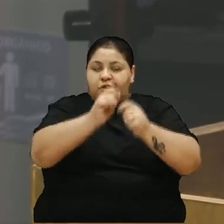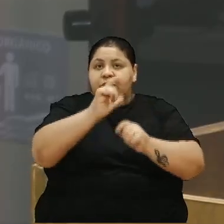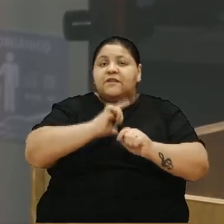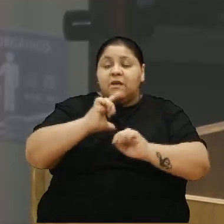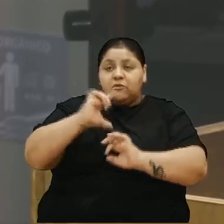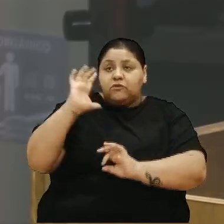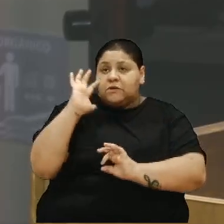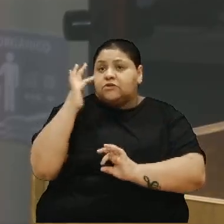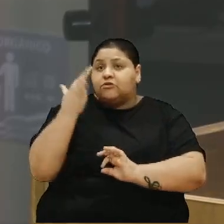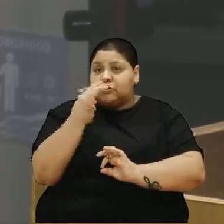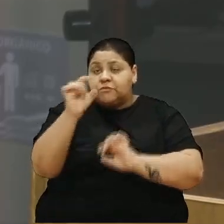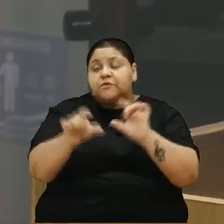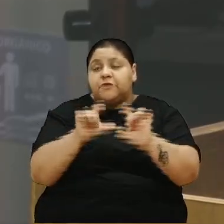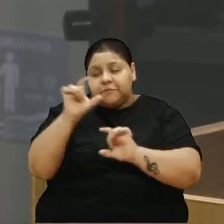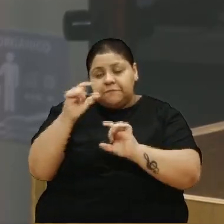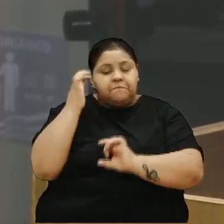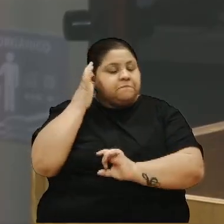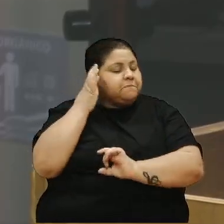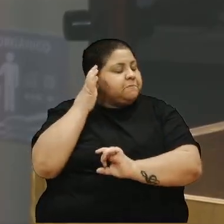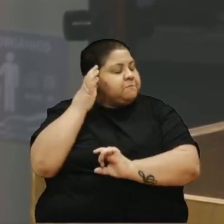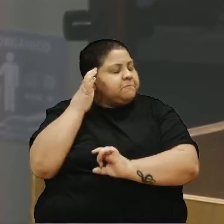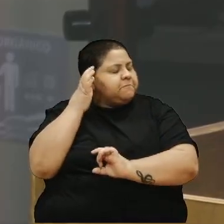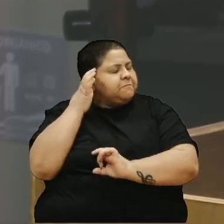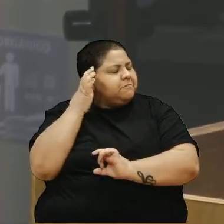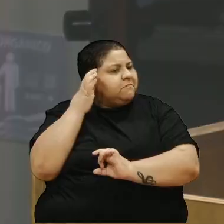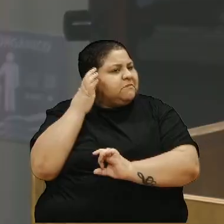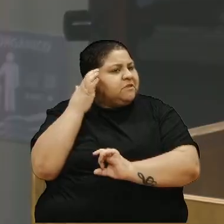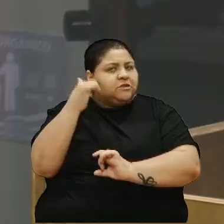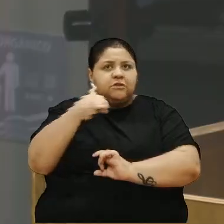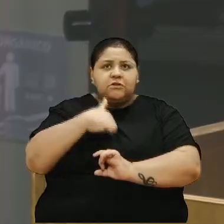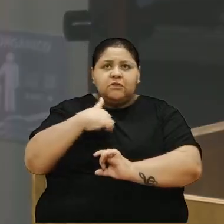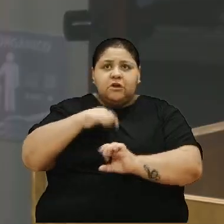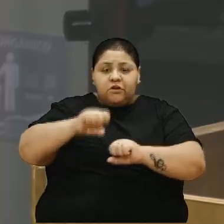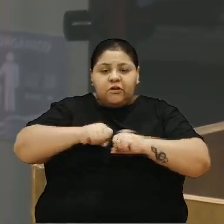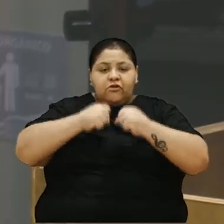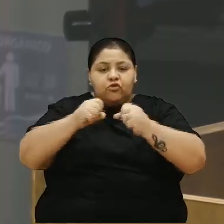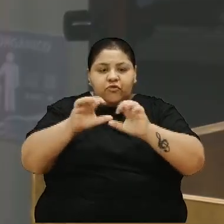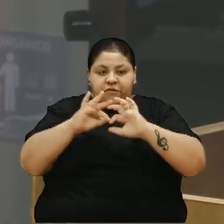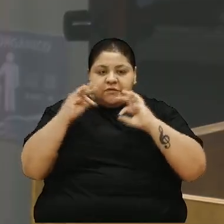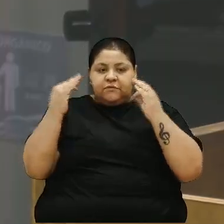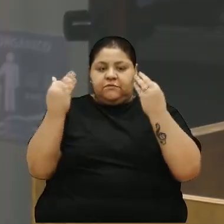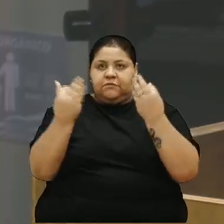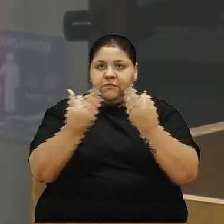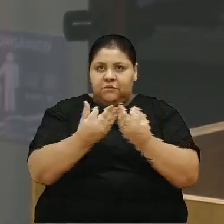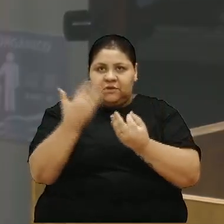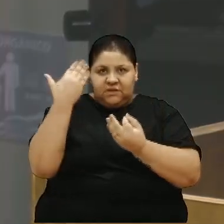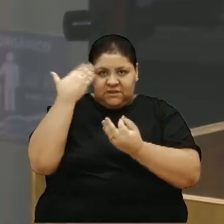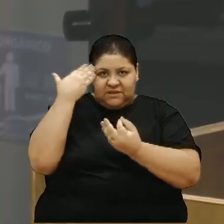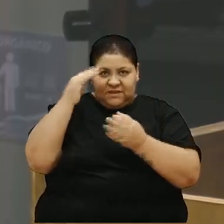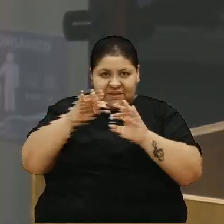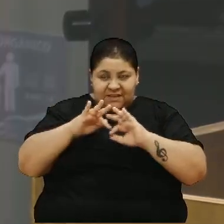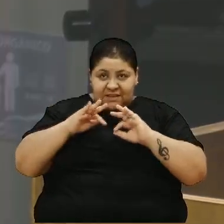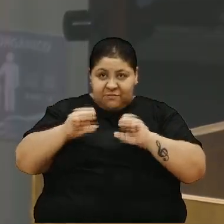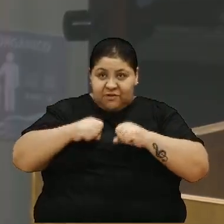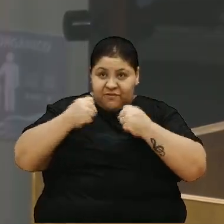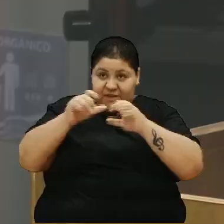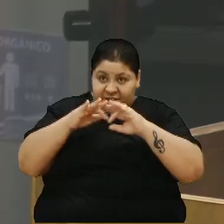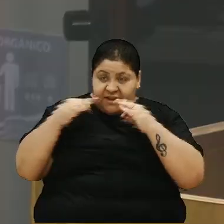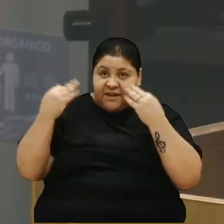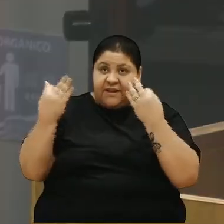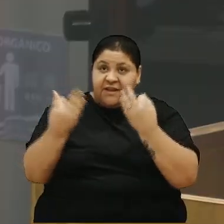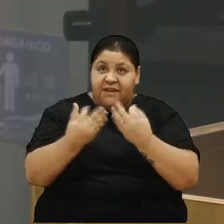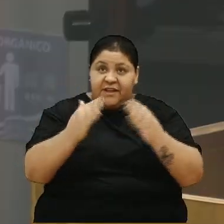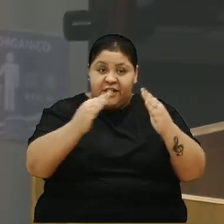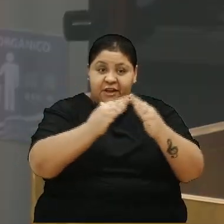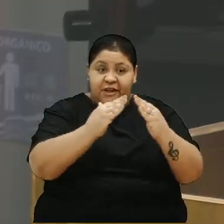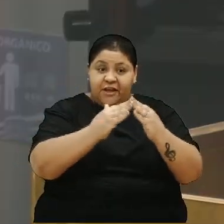saída para as pessoas. Eu sou honroso defensor da família. E sabe o que eu defendo para a família? Ficar em